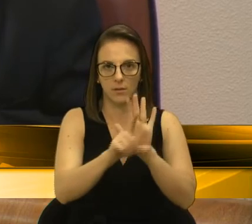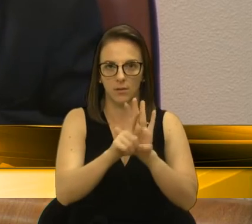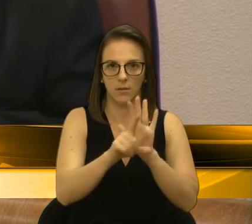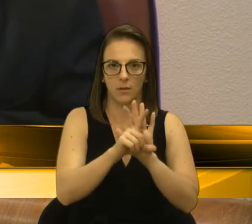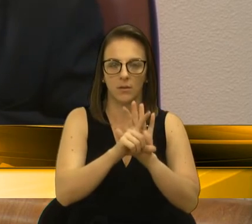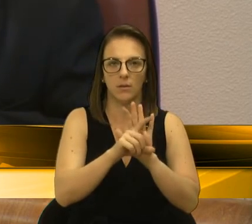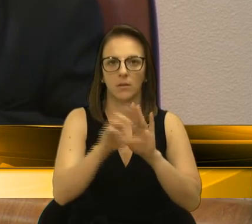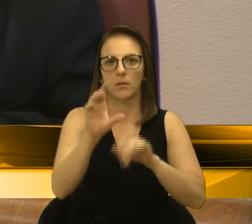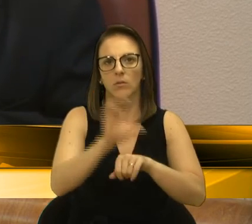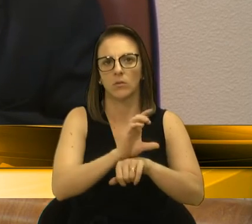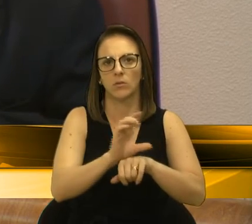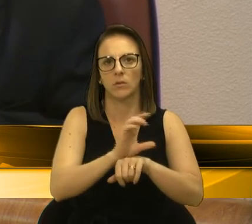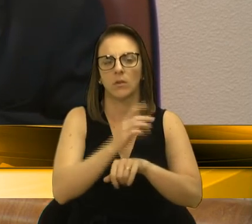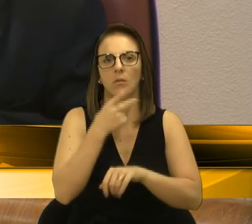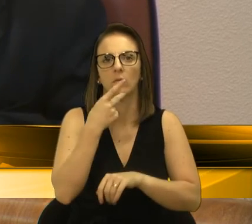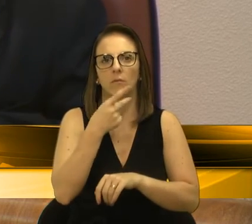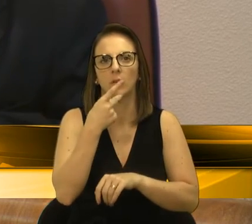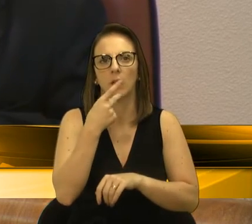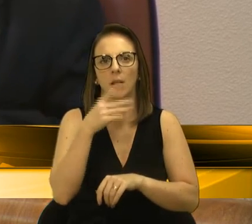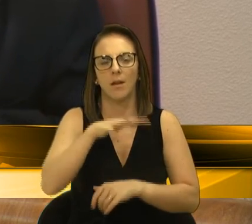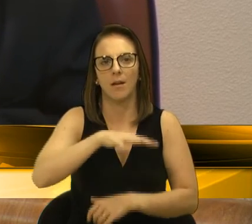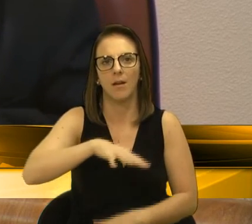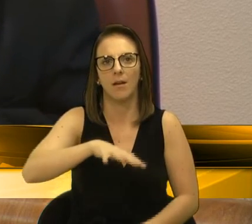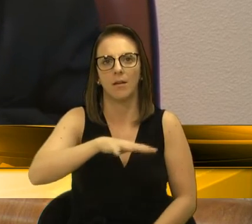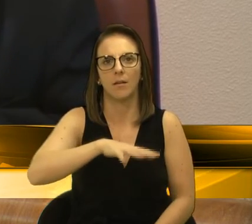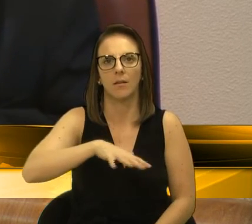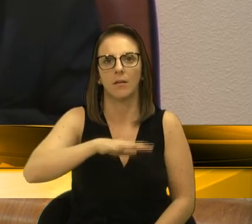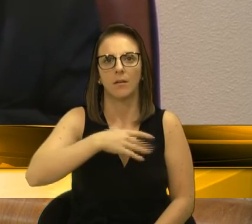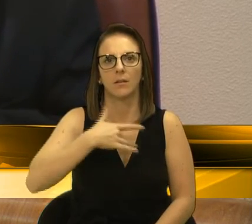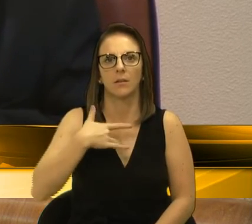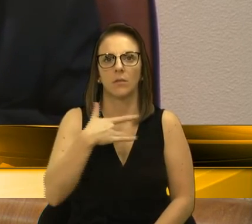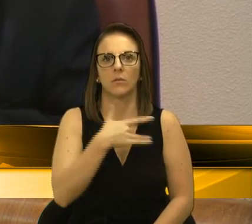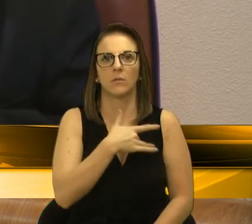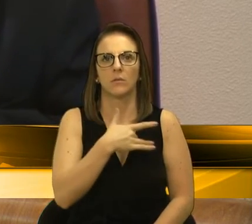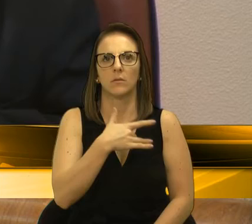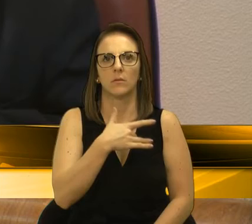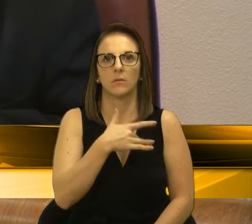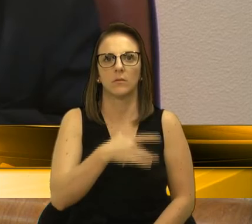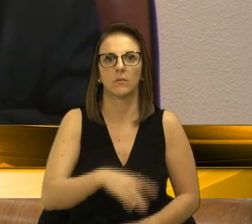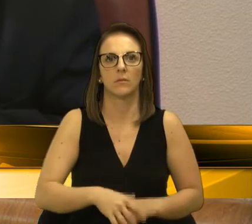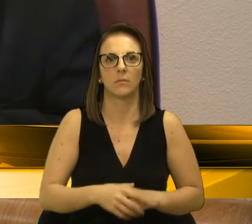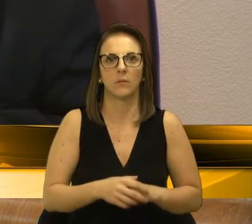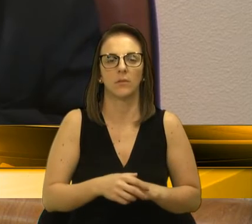contemplou a área da saúde.